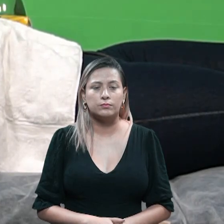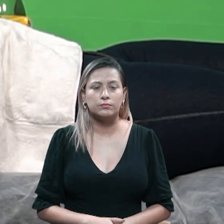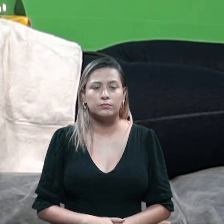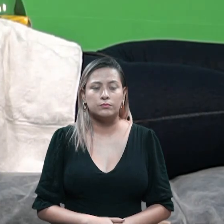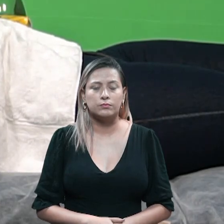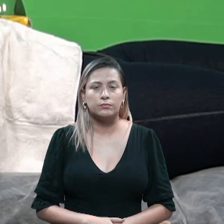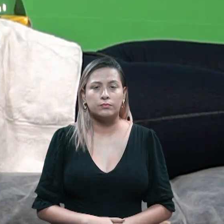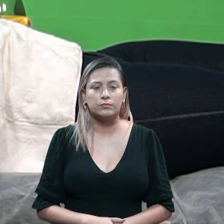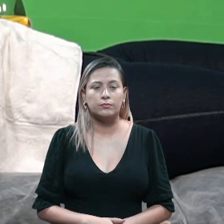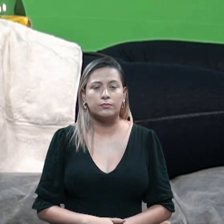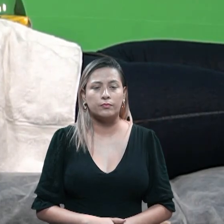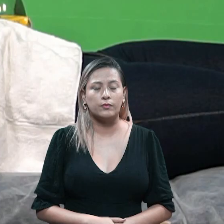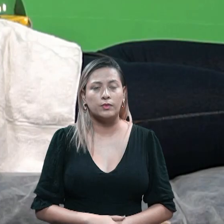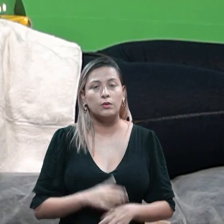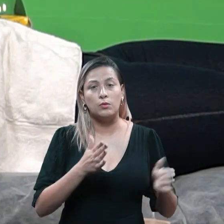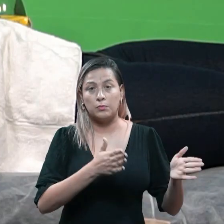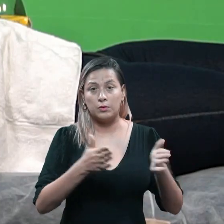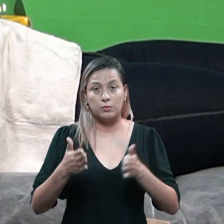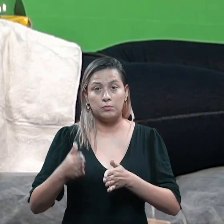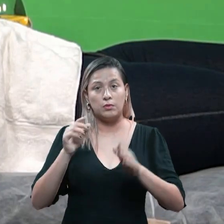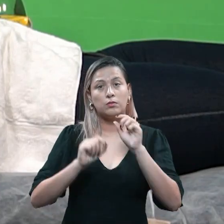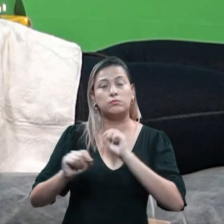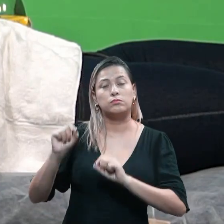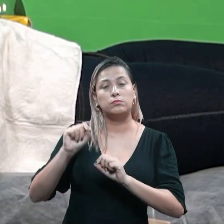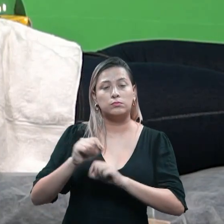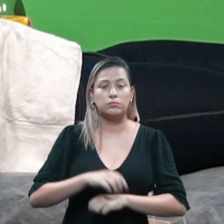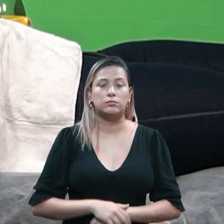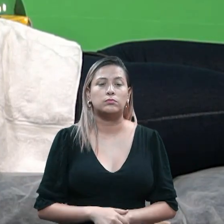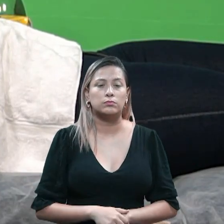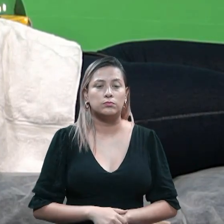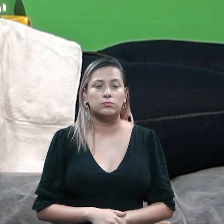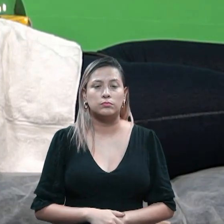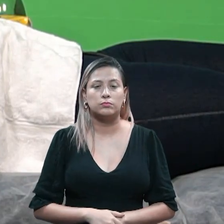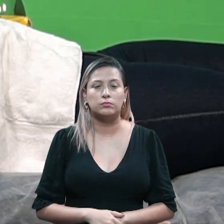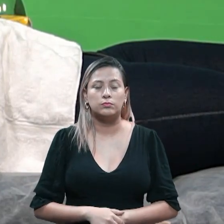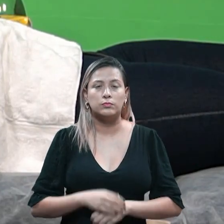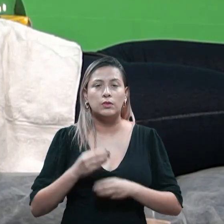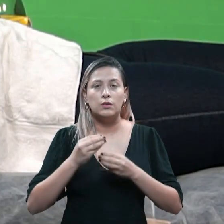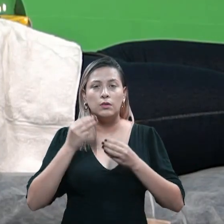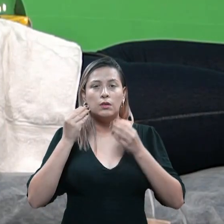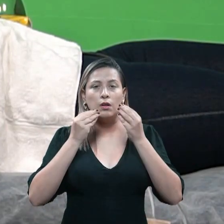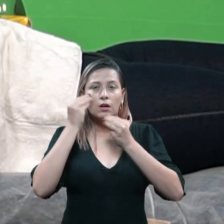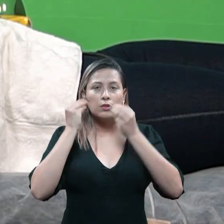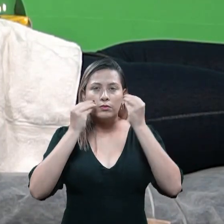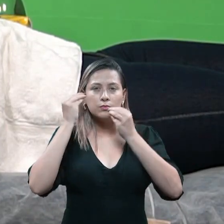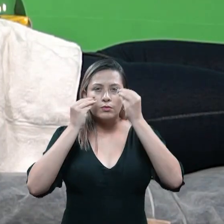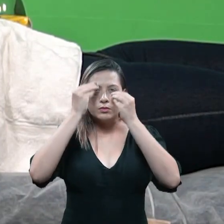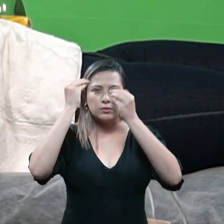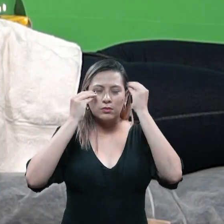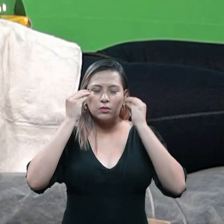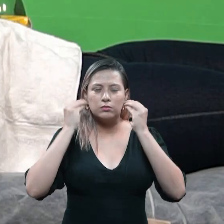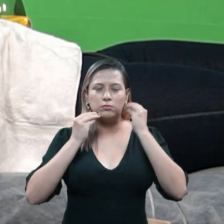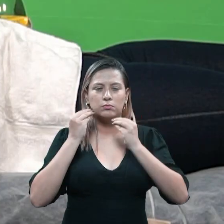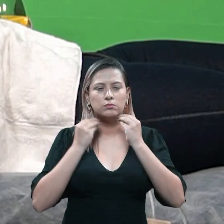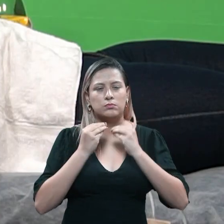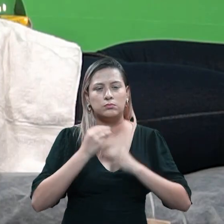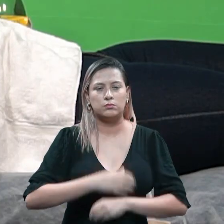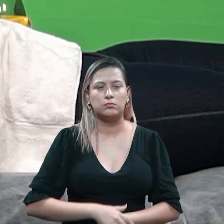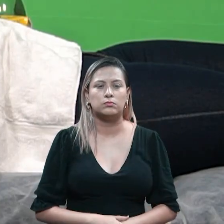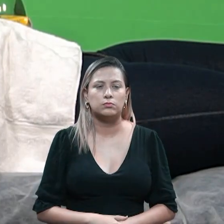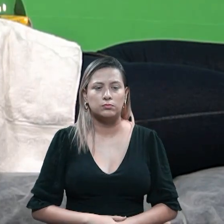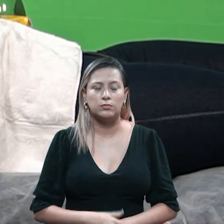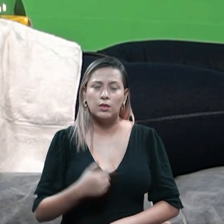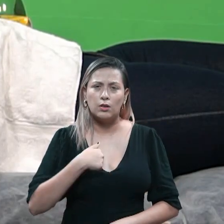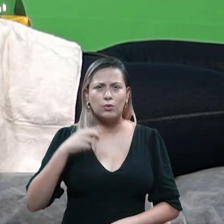O próximo passo é a esfoliação. Eu estou usando essa linha aqui,